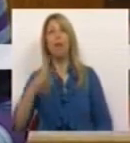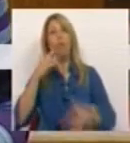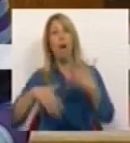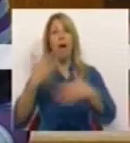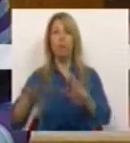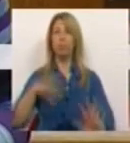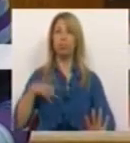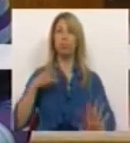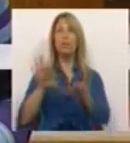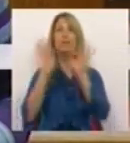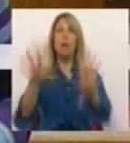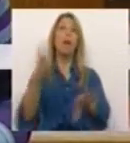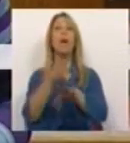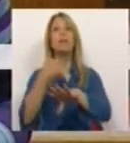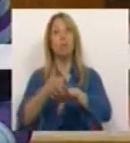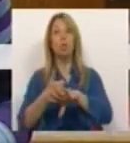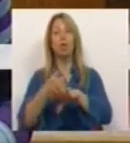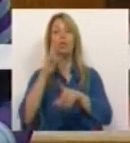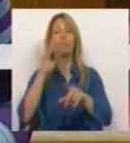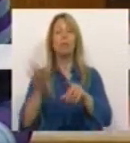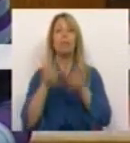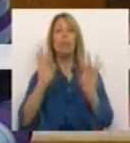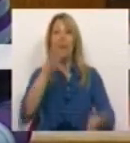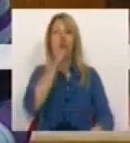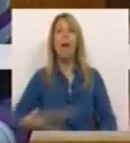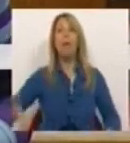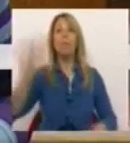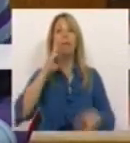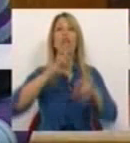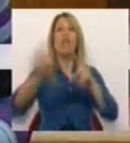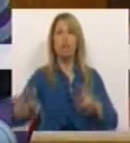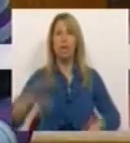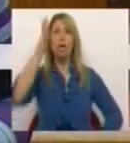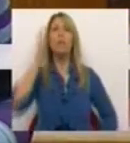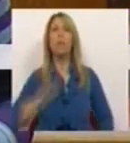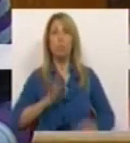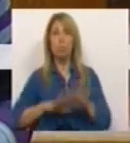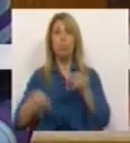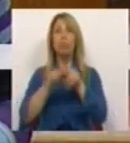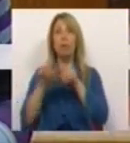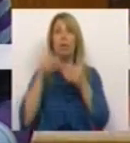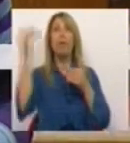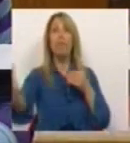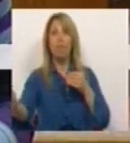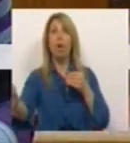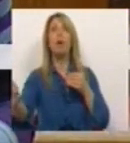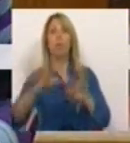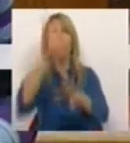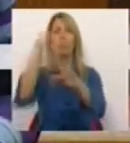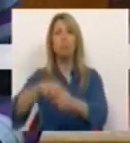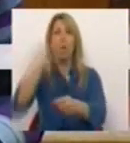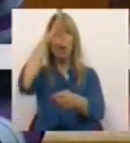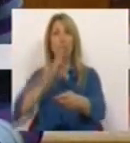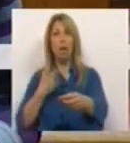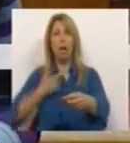em setores como o ambiente, a energia; e o militarismo, com a política externa e defesa, de ingerência em Estados